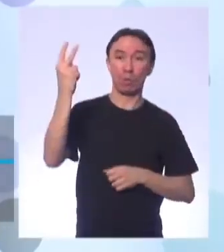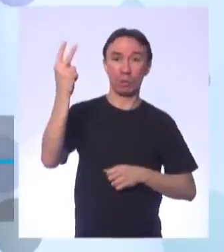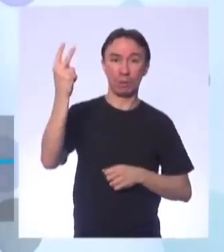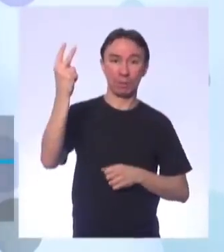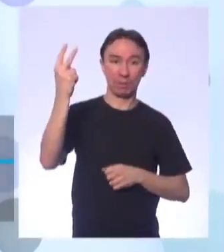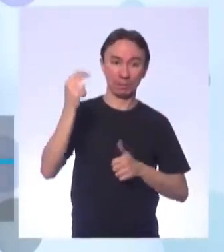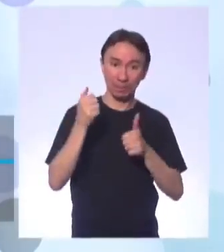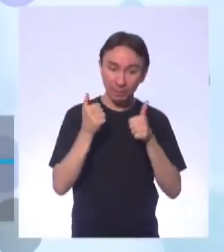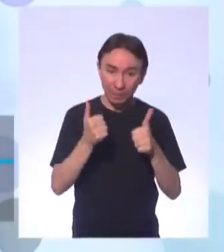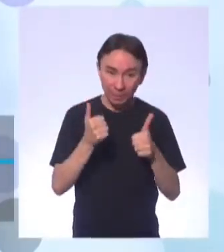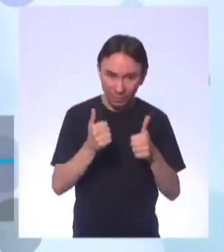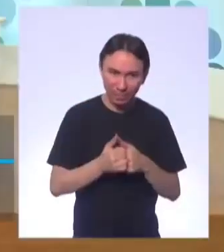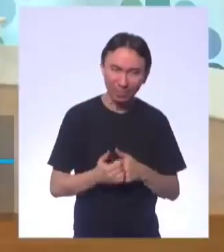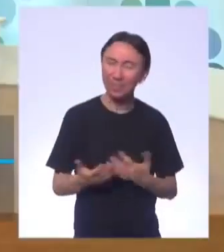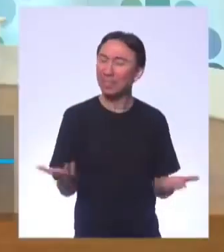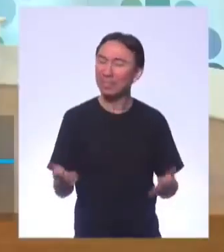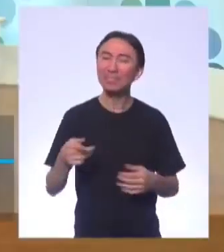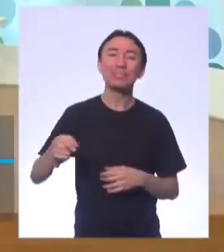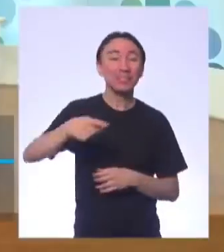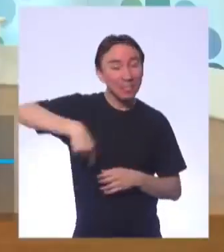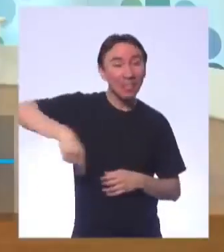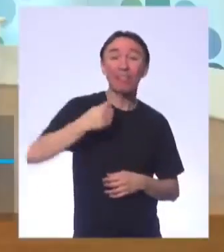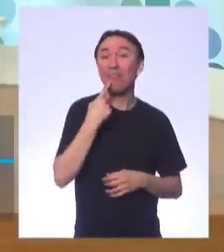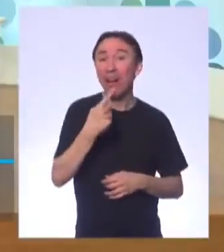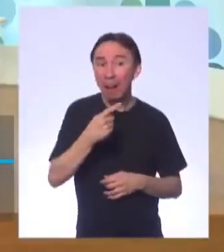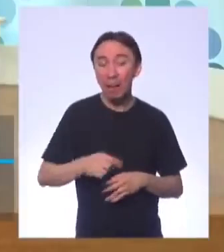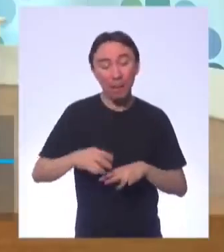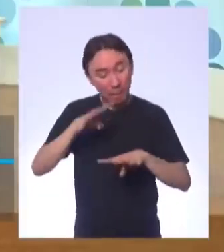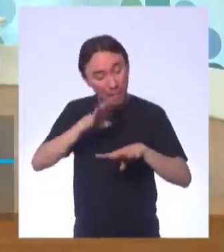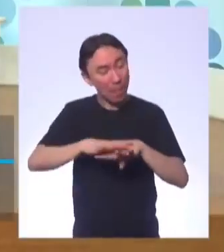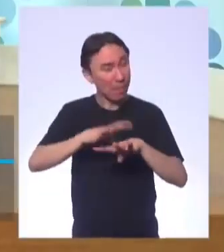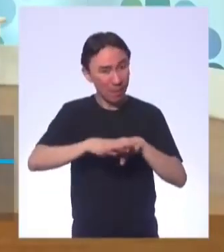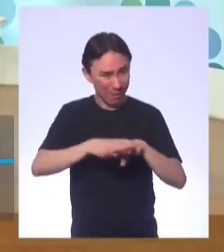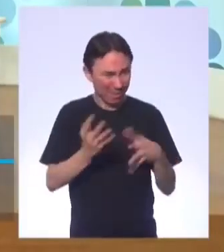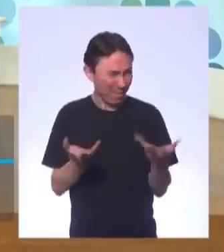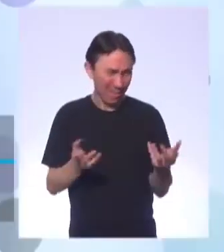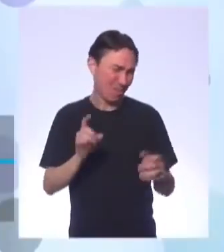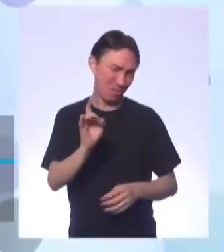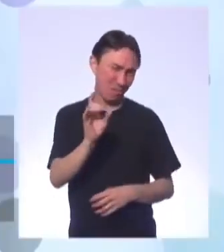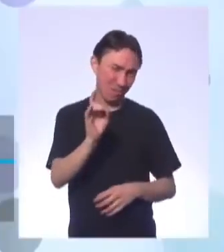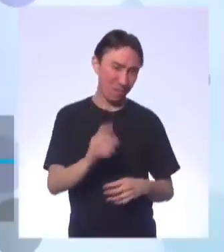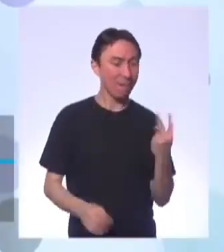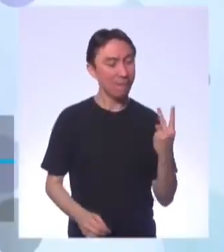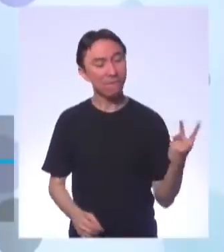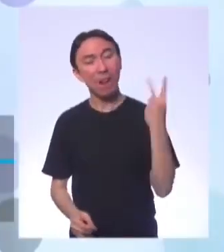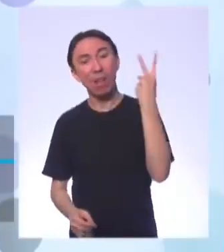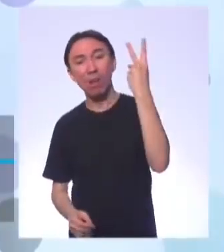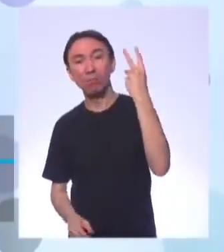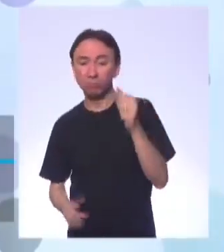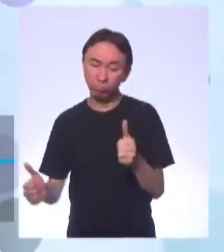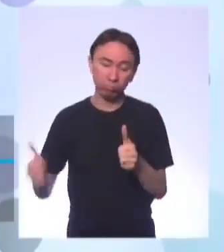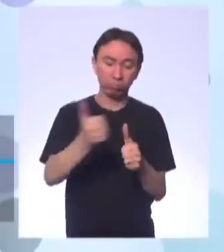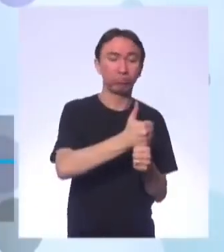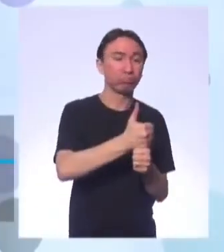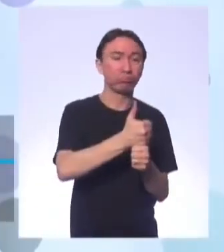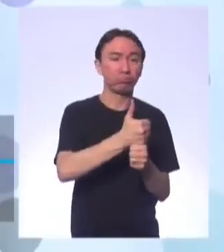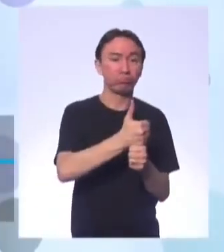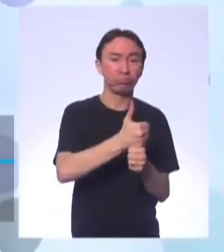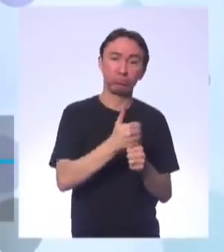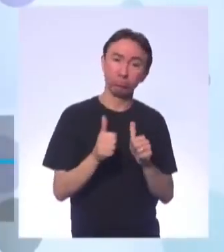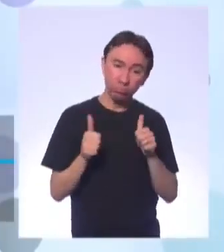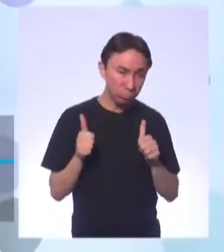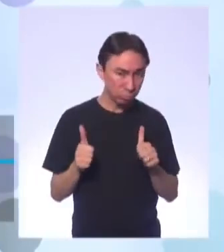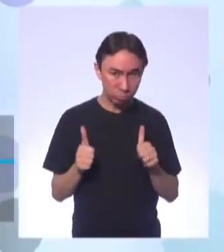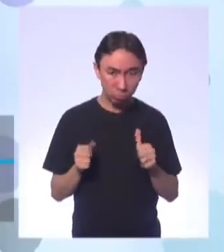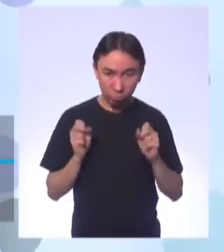fazendo quem te chama na matemática né os mais da substituição Sim eu estou substituindo os valores eu estou colocando ele nesse